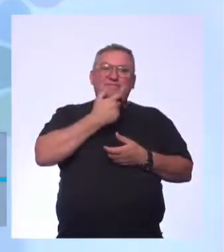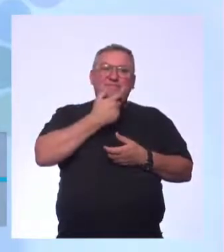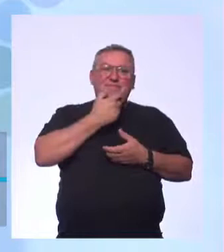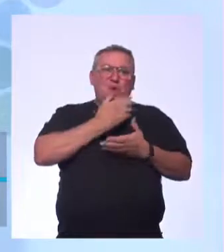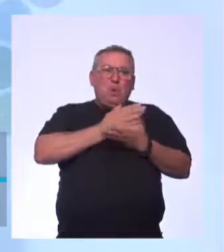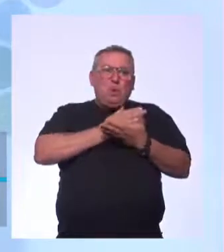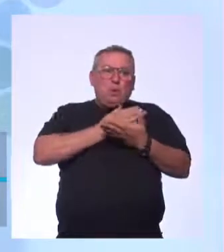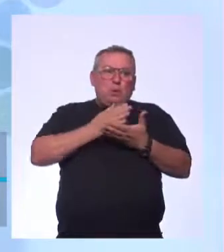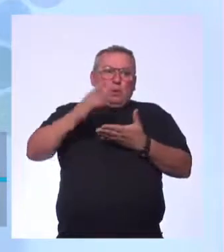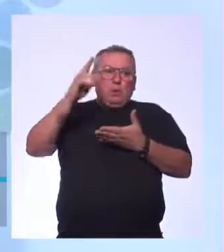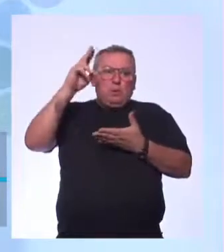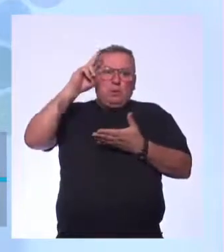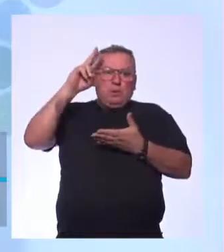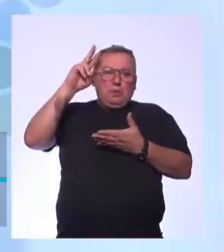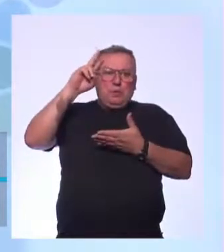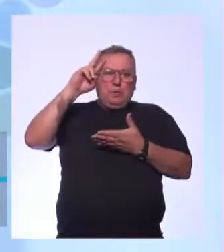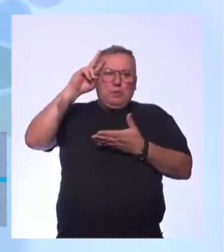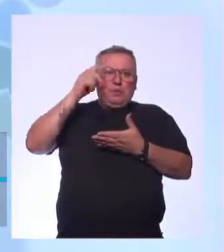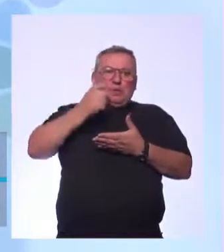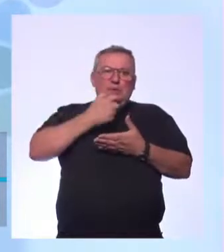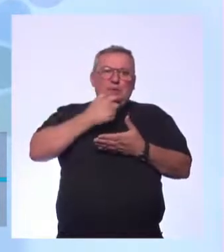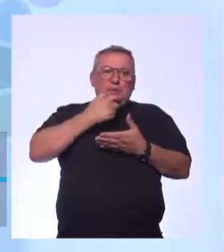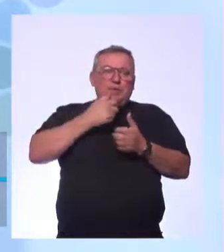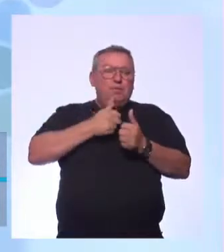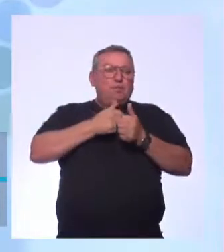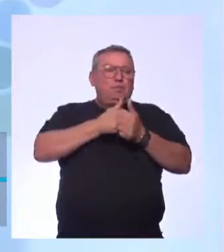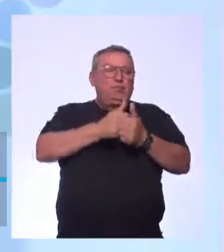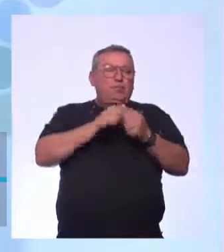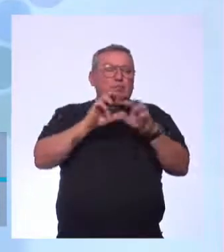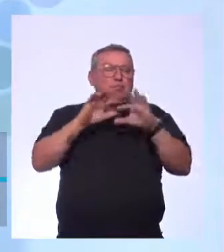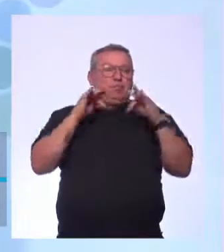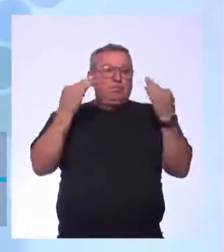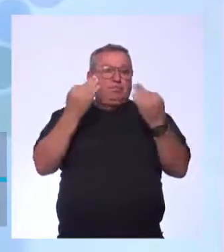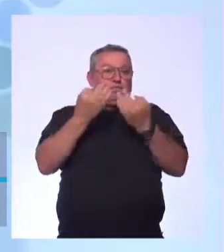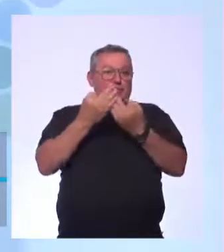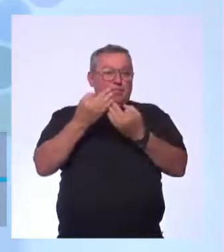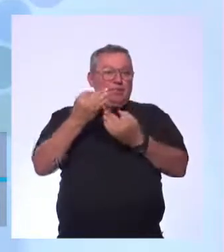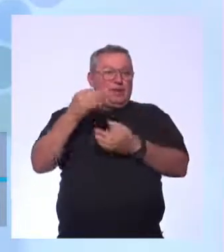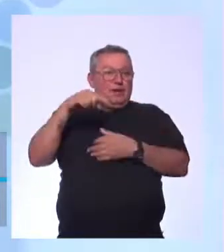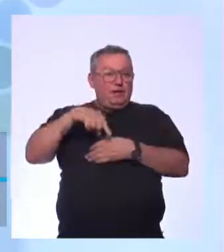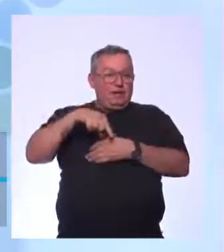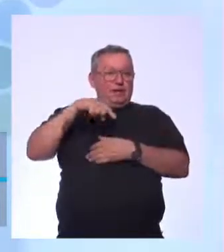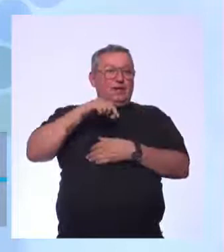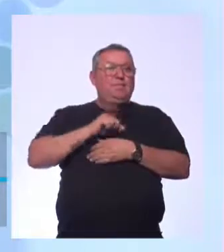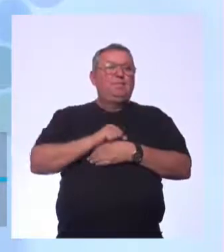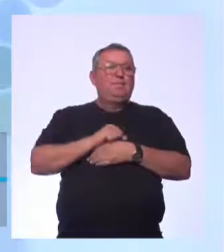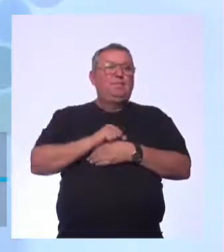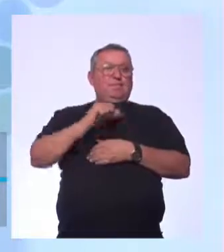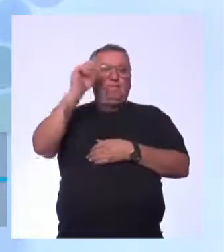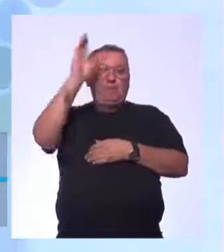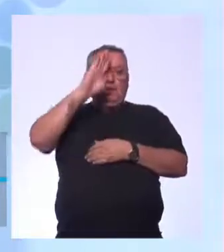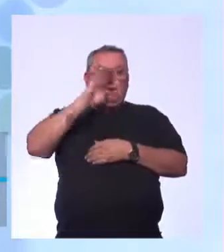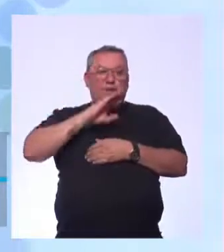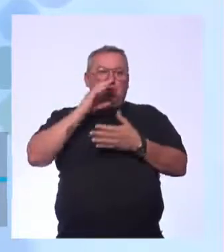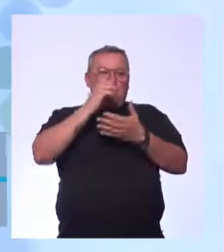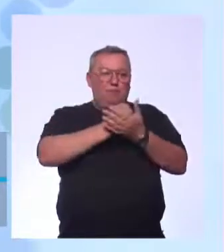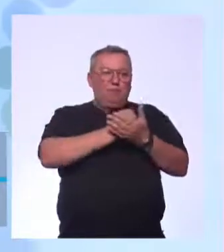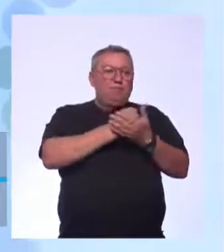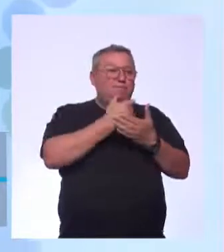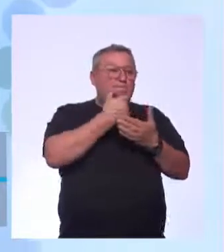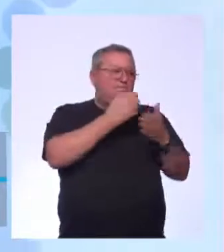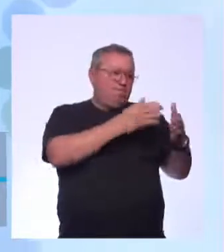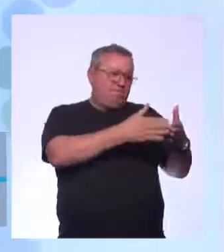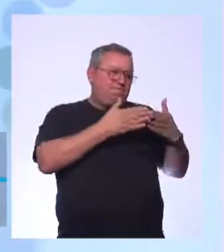o começo da história, os ingleses estão acompanhando a família real aqui para o Brasil? Então, o Brasil pega emprestado dos